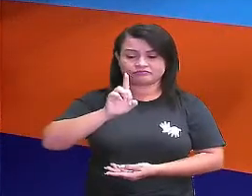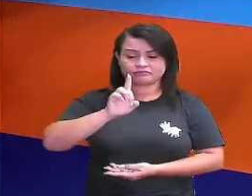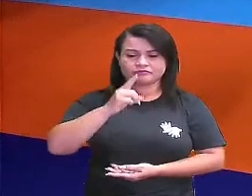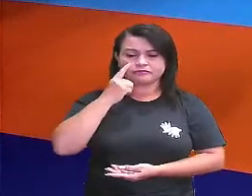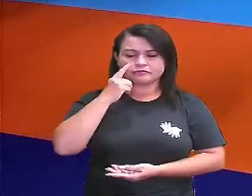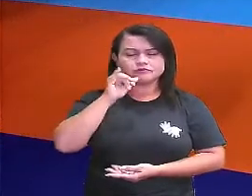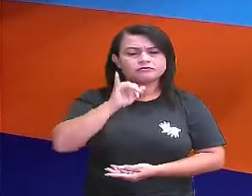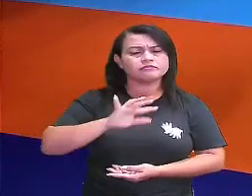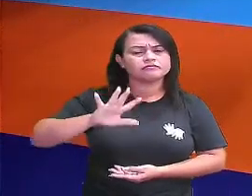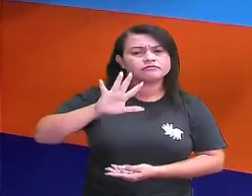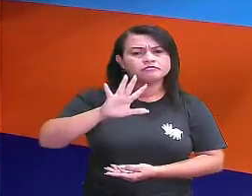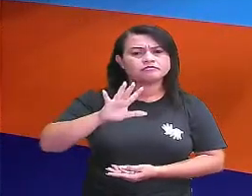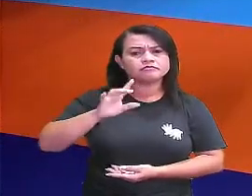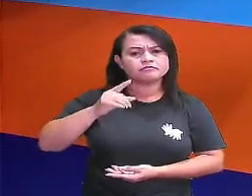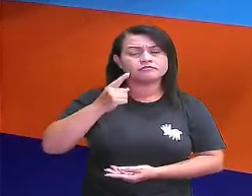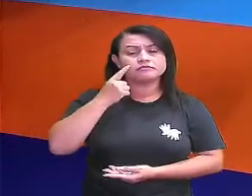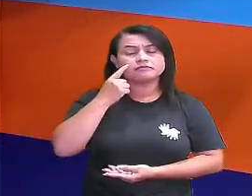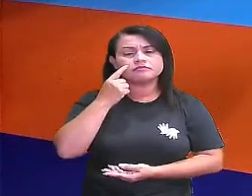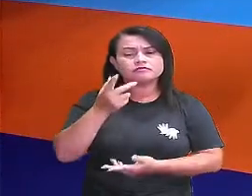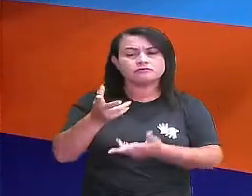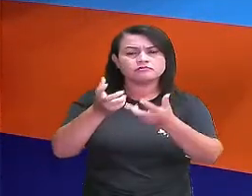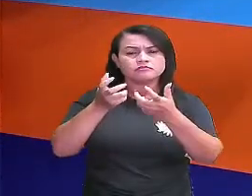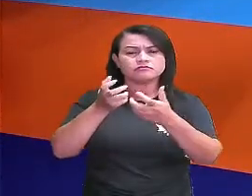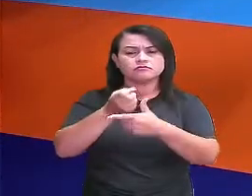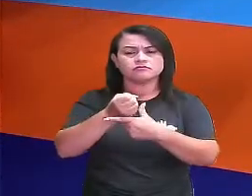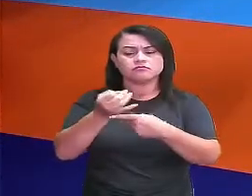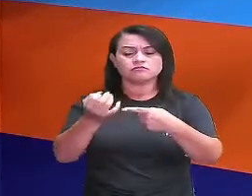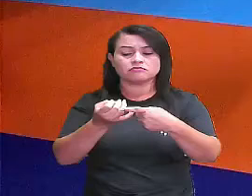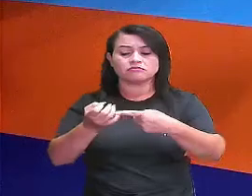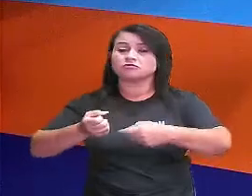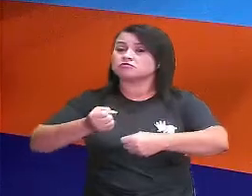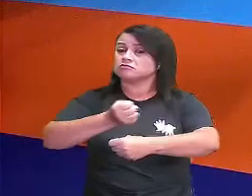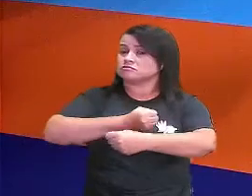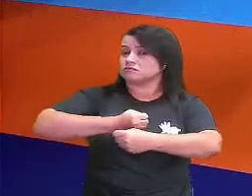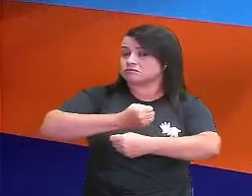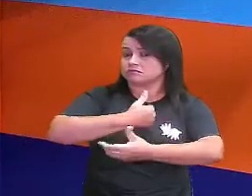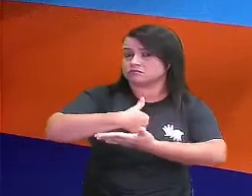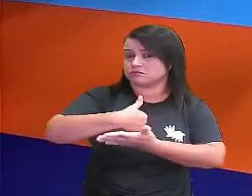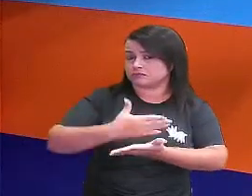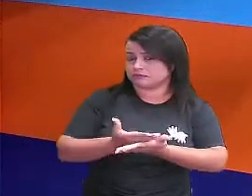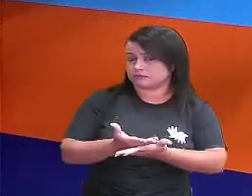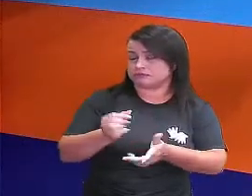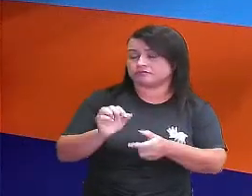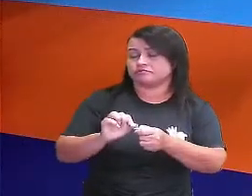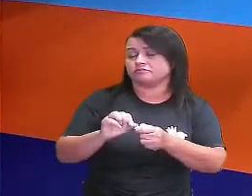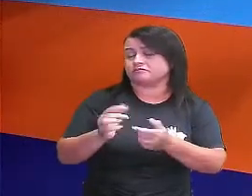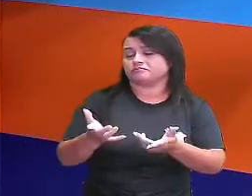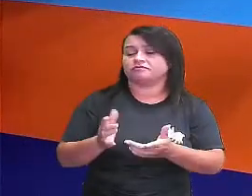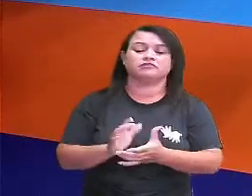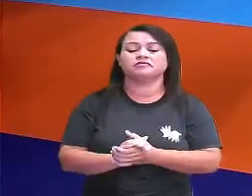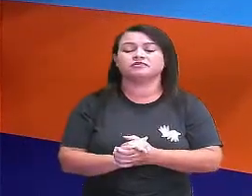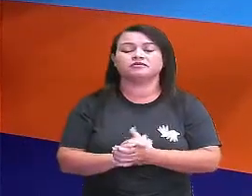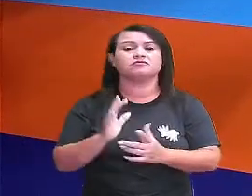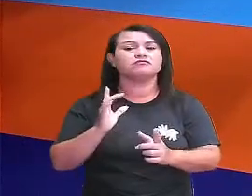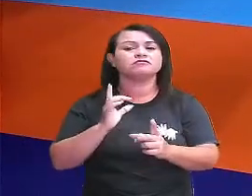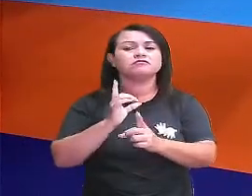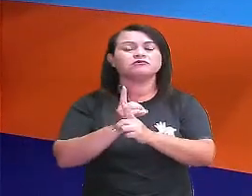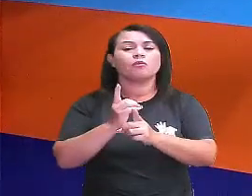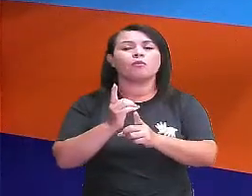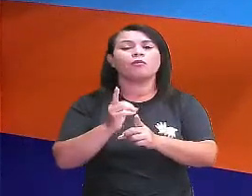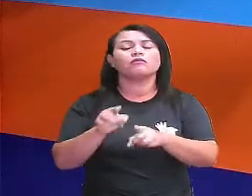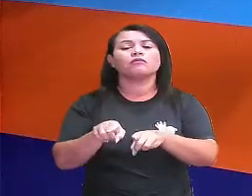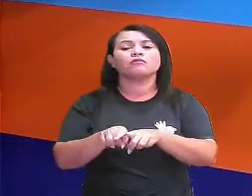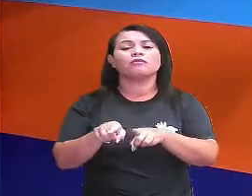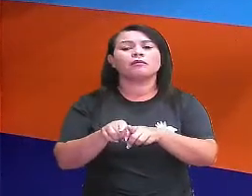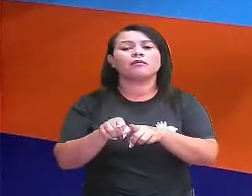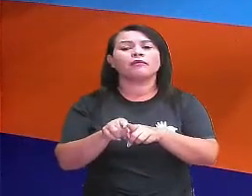você encontra a fração quando você está fazendo uma receita de bolo, você encontra a fração no carro, quando vai lá medir